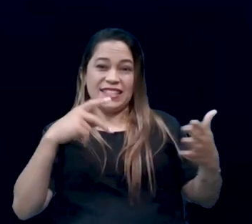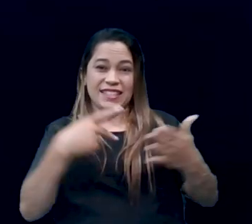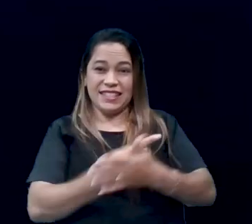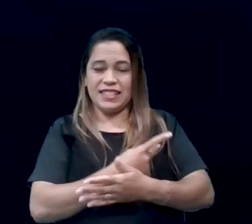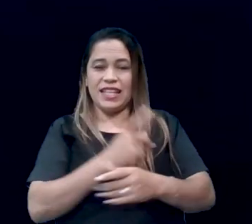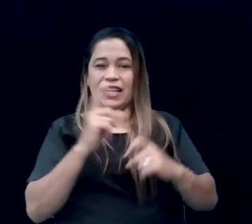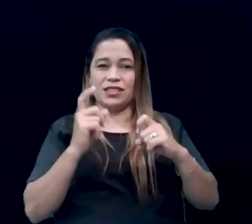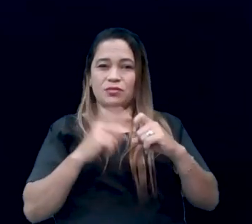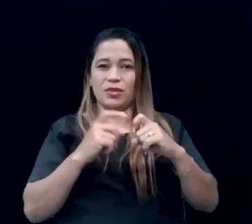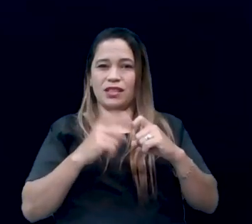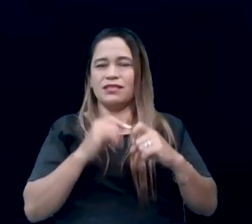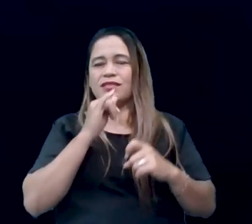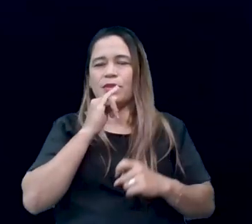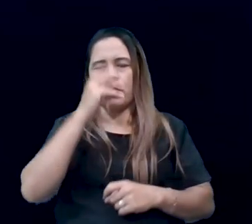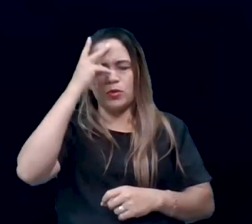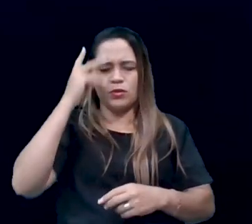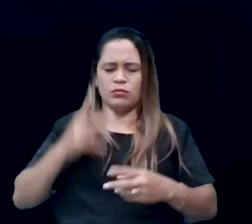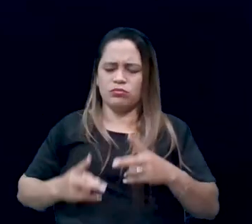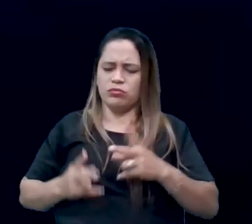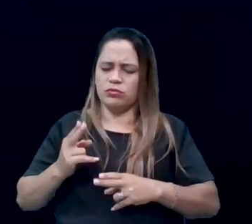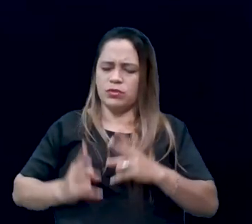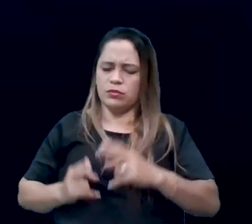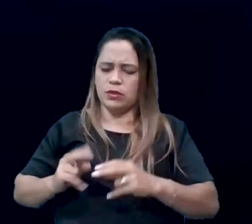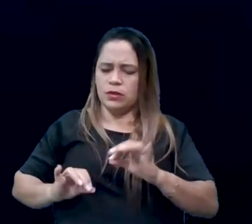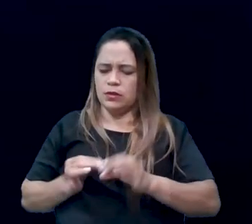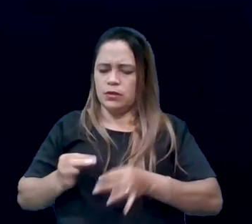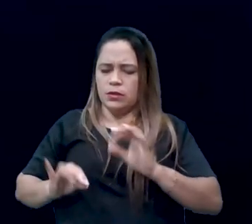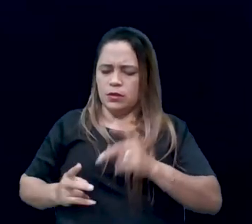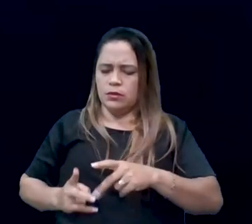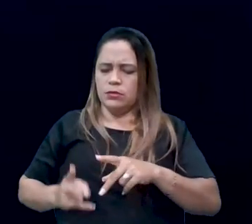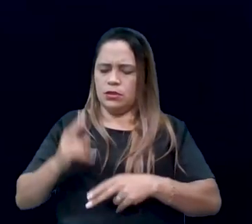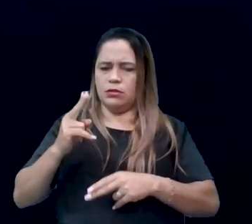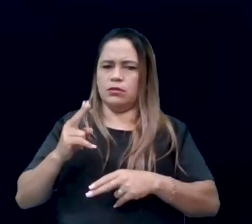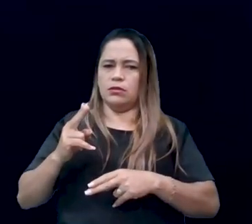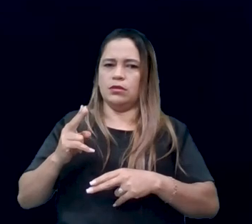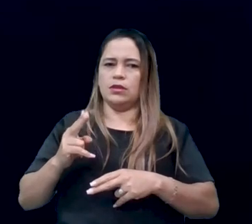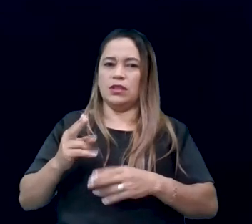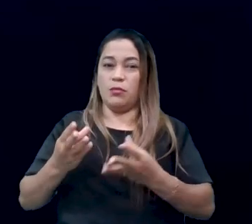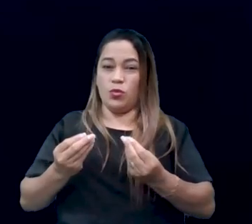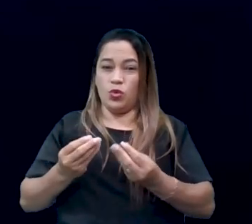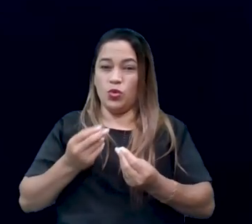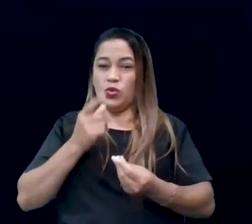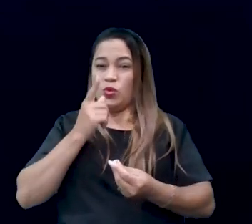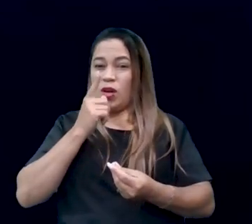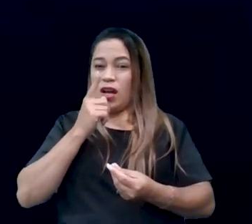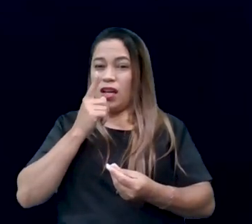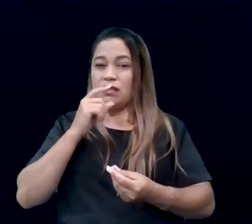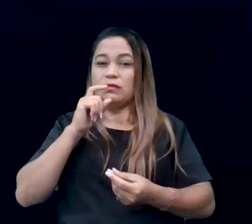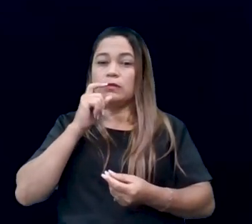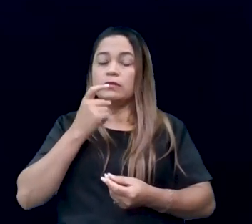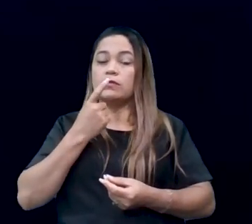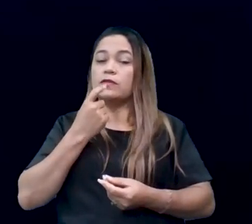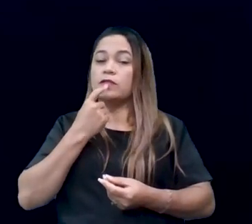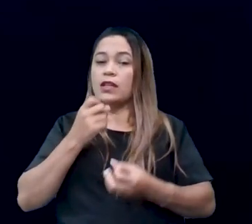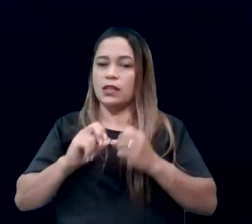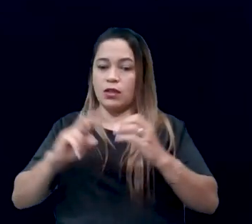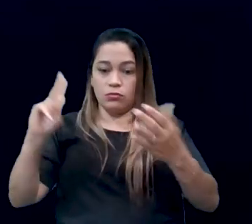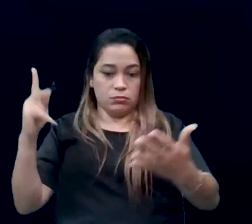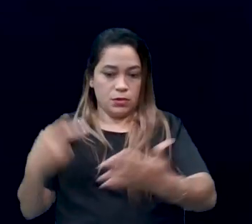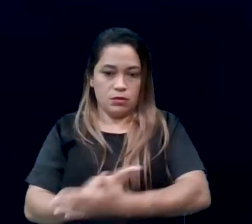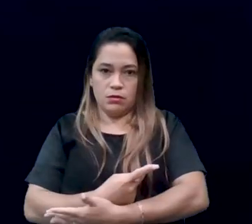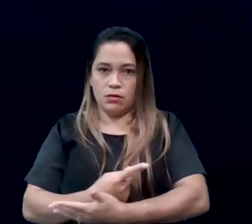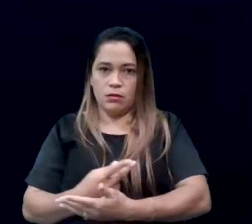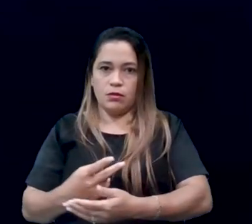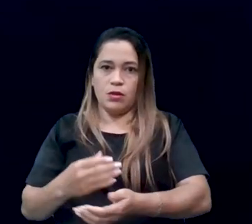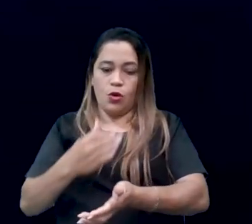médico. Pensa, um cirurgião está fazendo uma cirurgia numa pessoa aidética. Está cheio de sangue do aidético ali e de repente acontece um acidente. Um